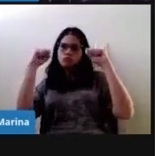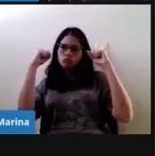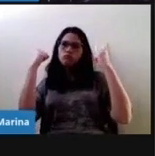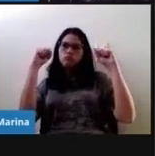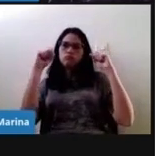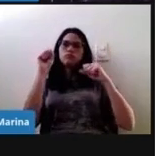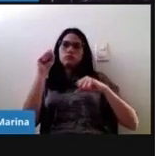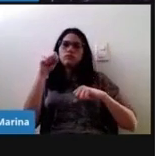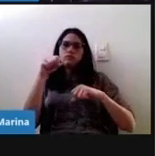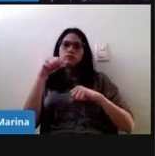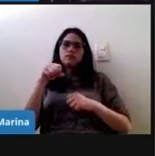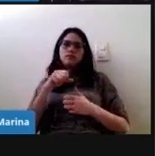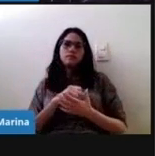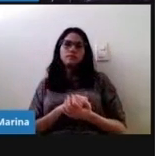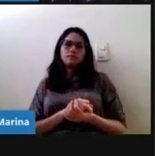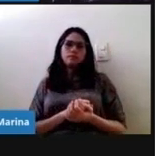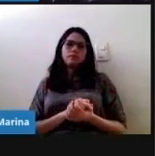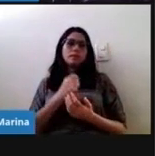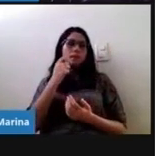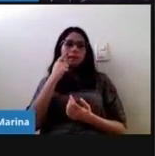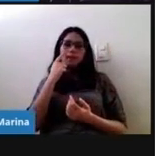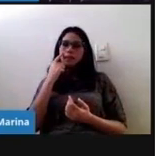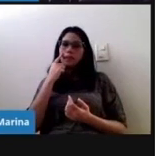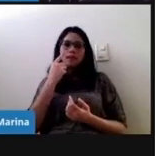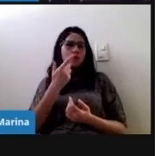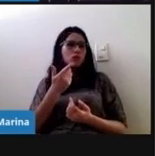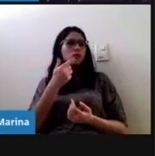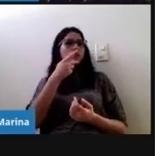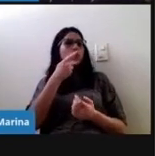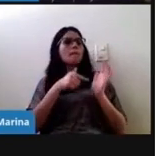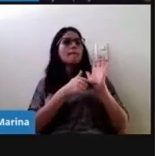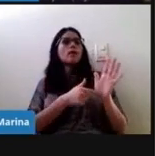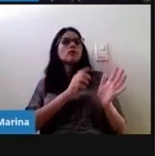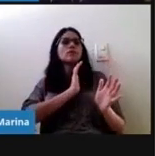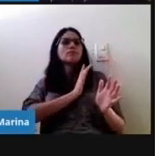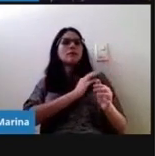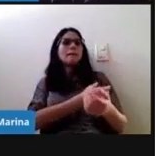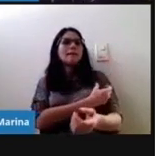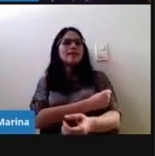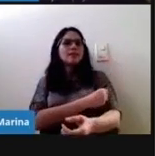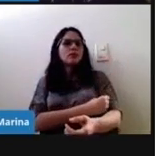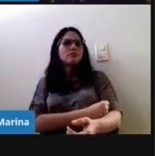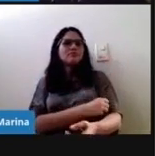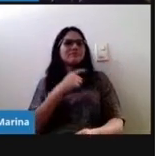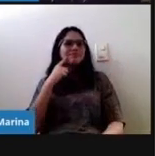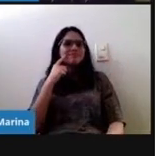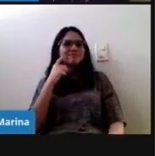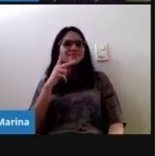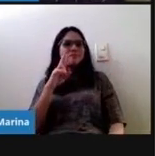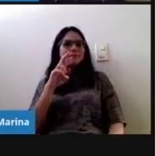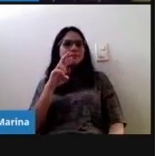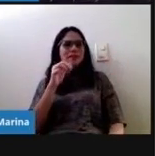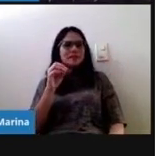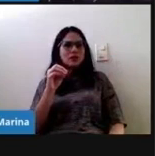Tá? Temos aqui um outro trabalho onde mostra a prevalência de pressão arterial autorreferida, um